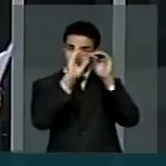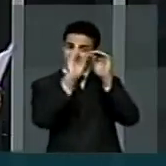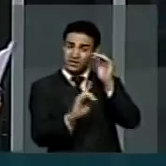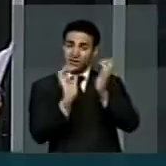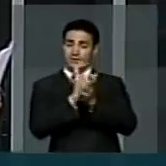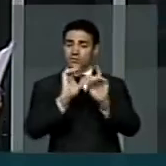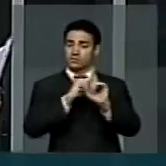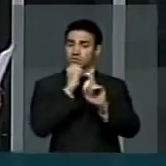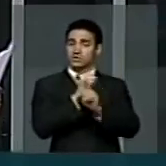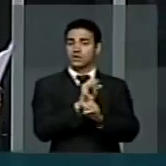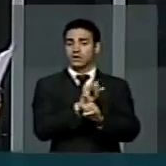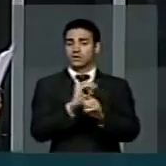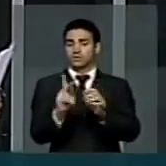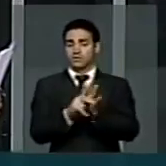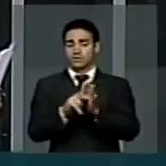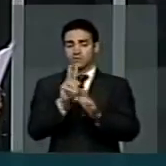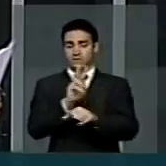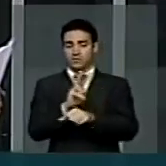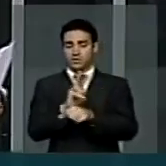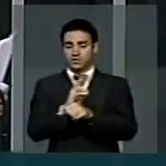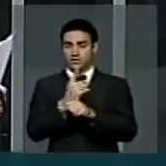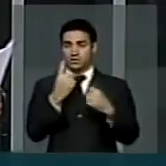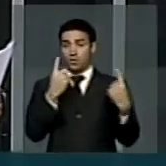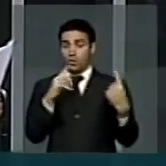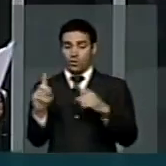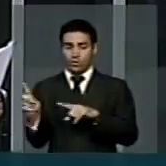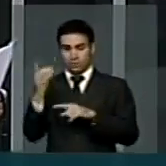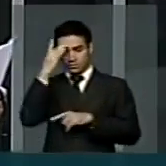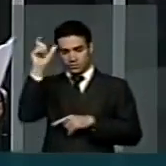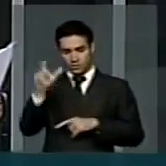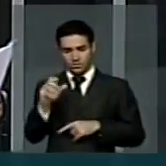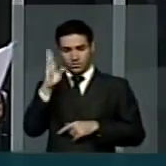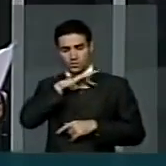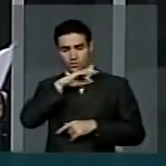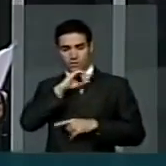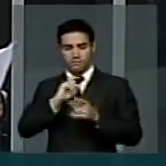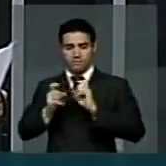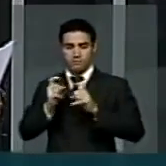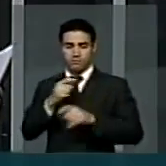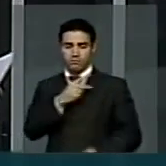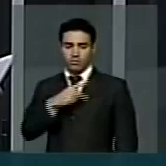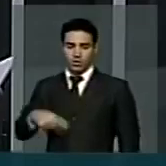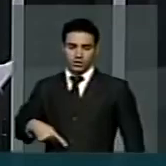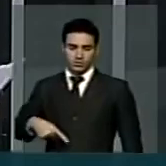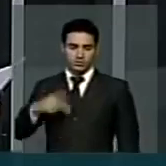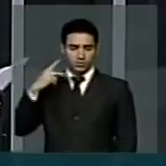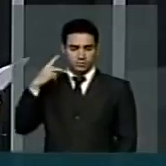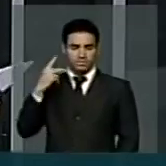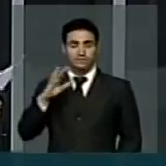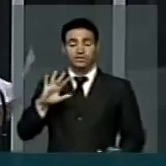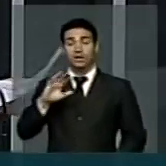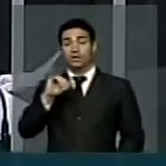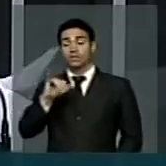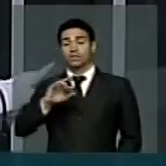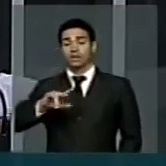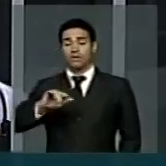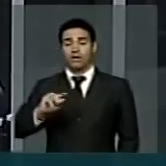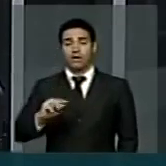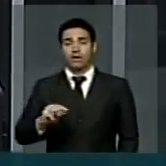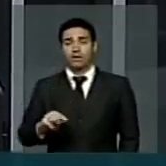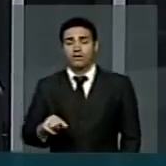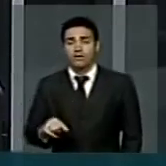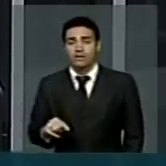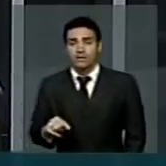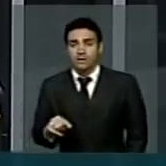sociedade se proteger contra maus gestores, contra maus políticos. Embora não seja essa